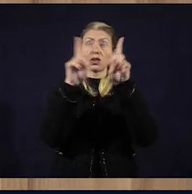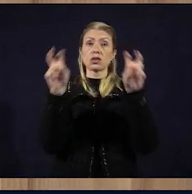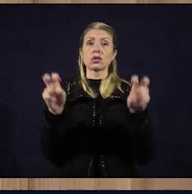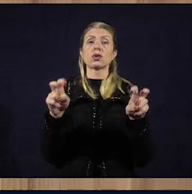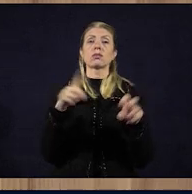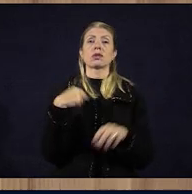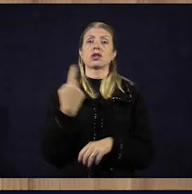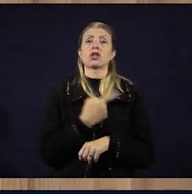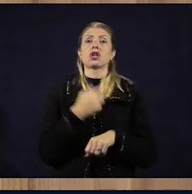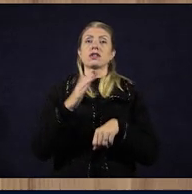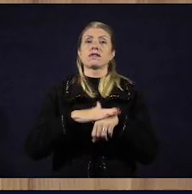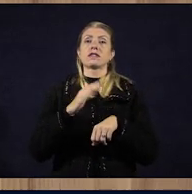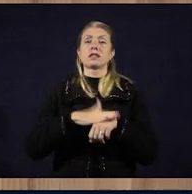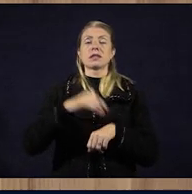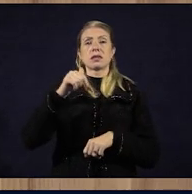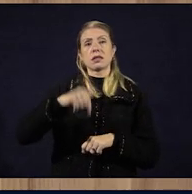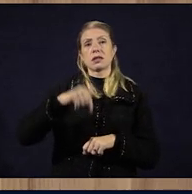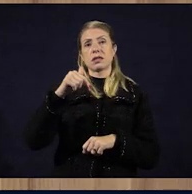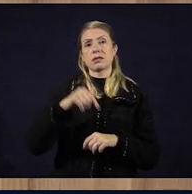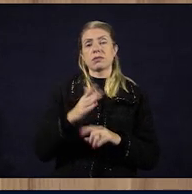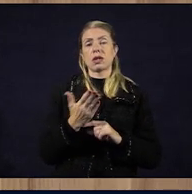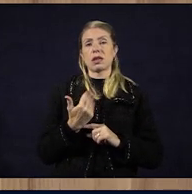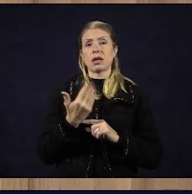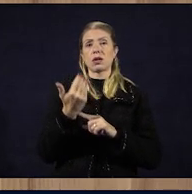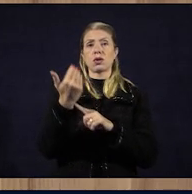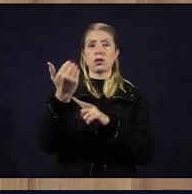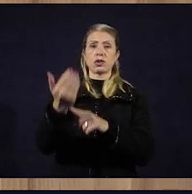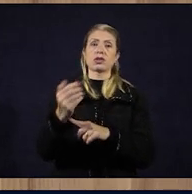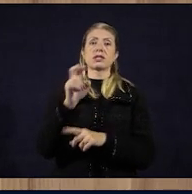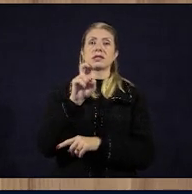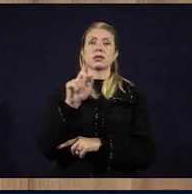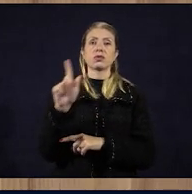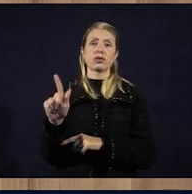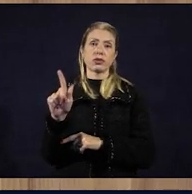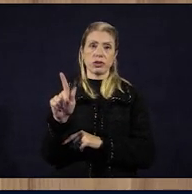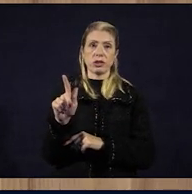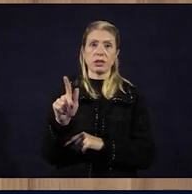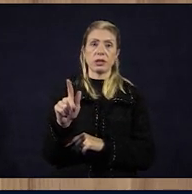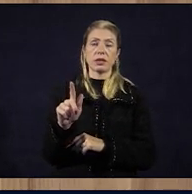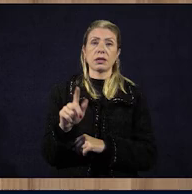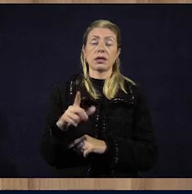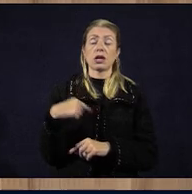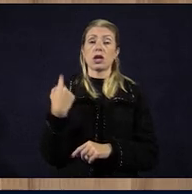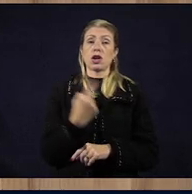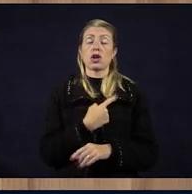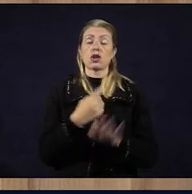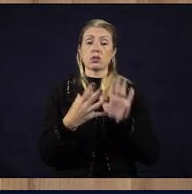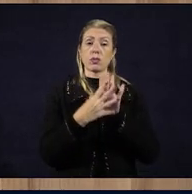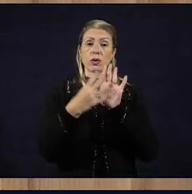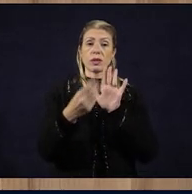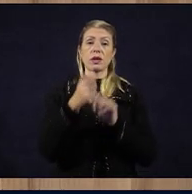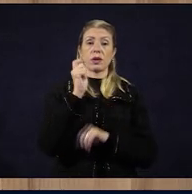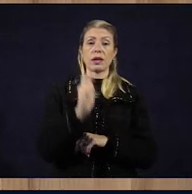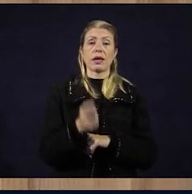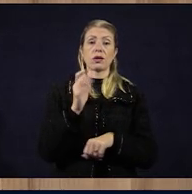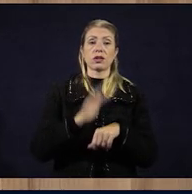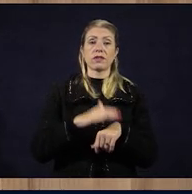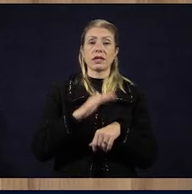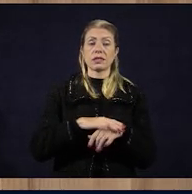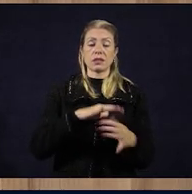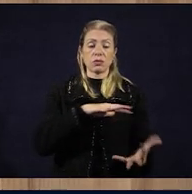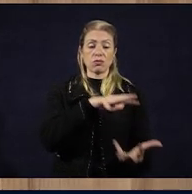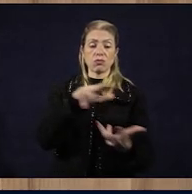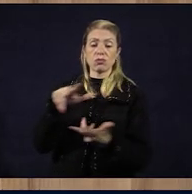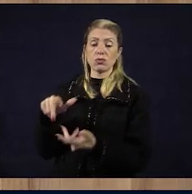o que nós fizemos de Tecnologia do 5g o nosso modelo de leilão está sendo replicado em todo o mundo eu fui